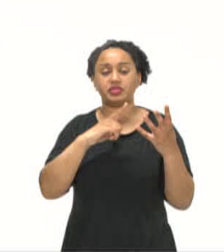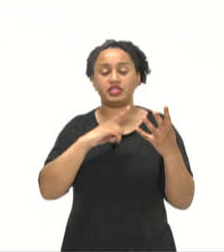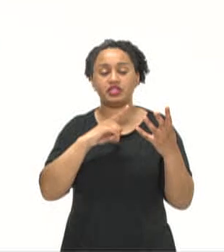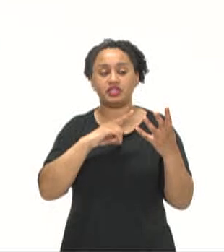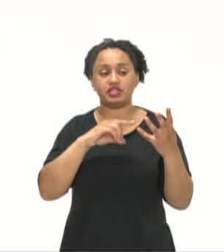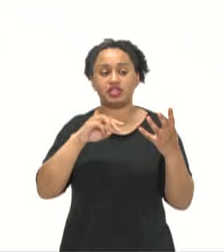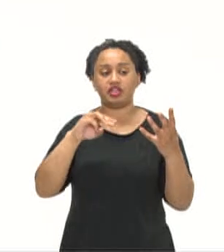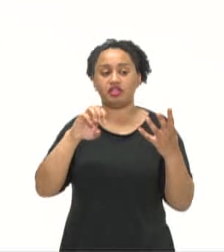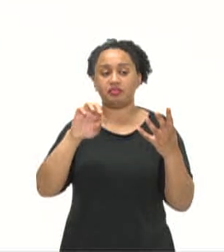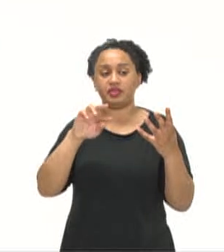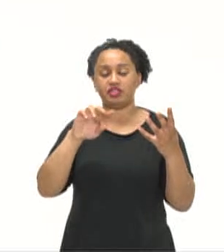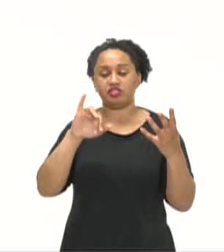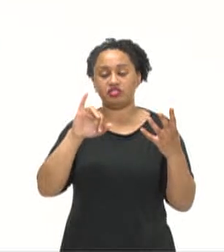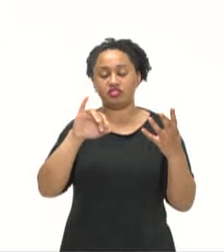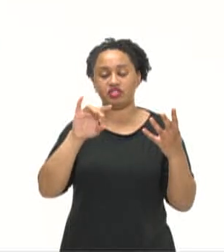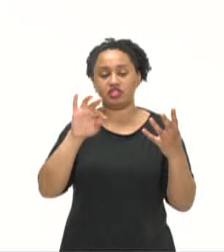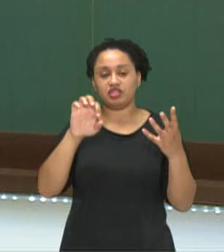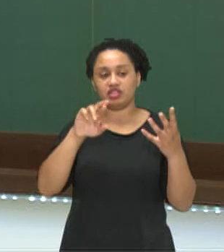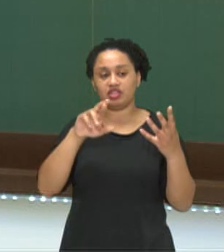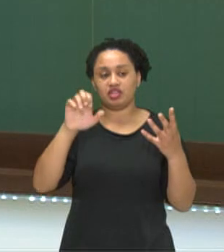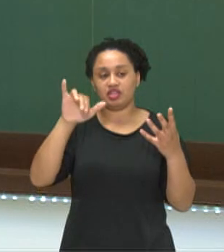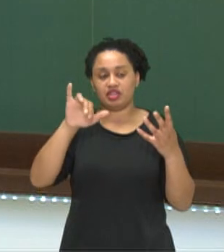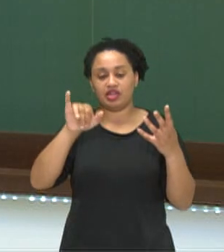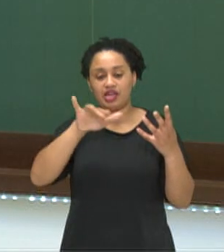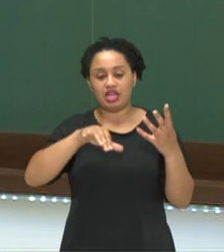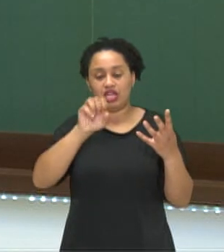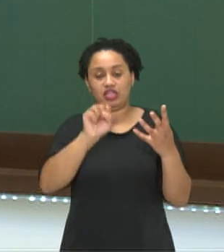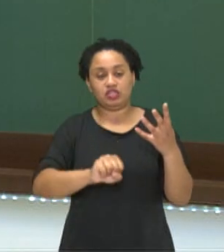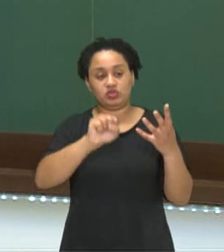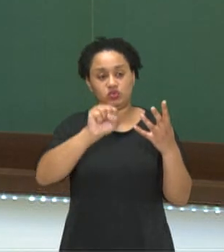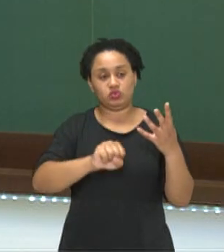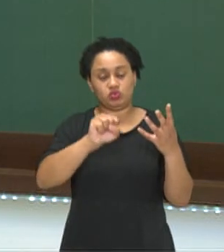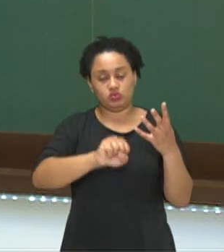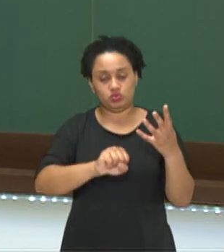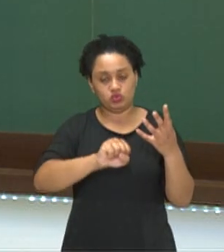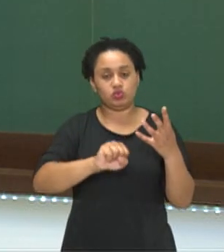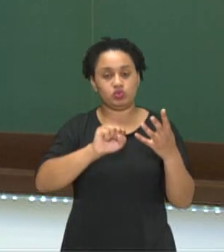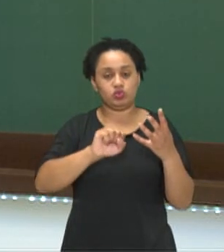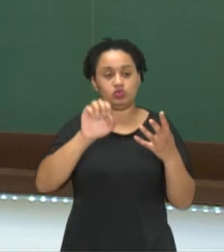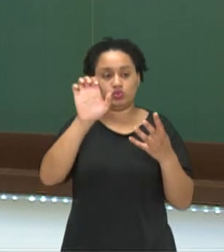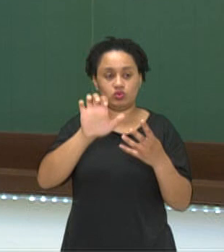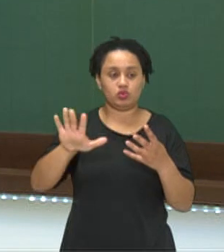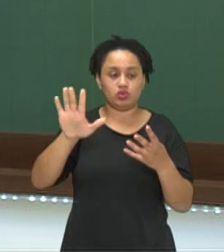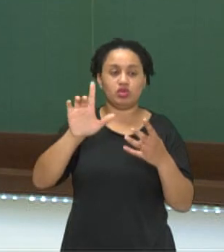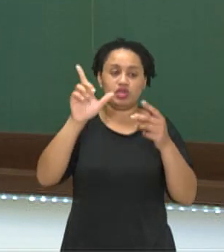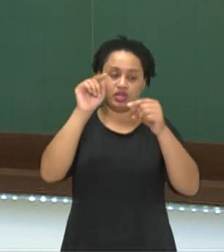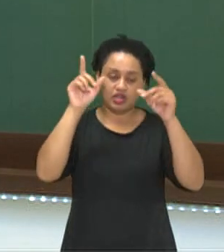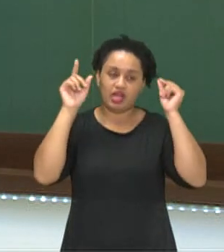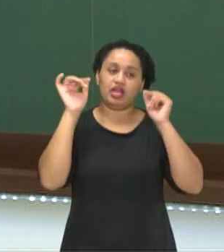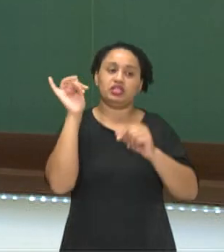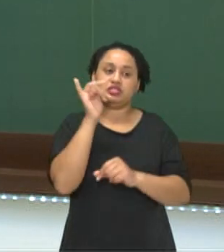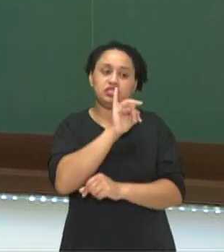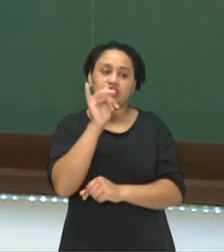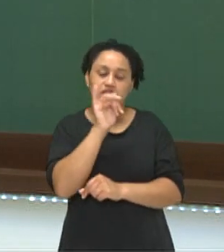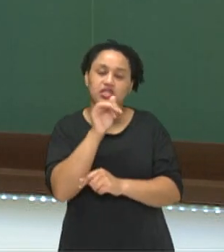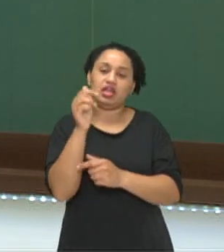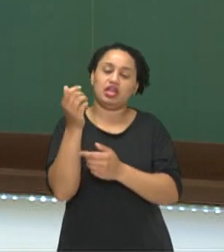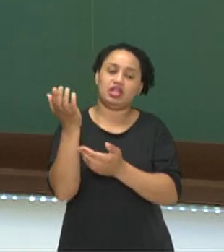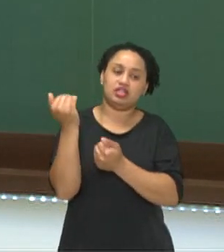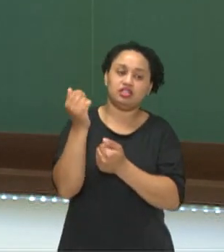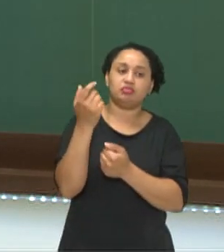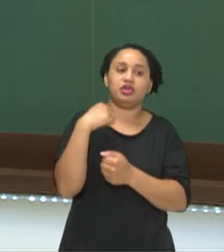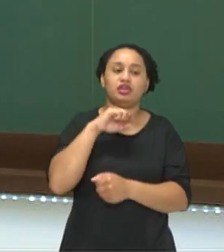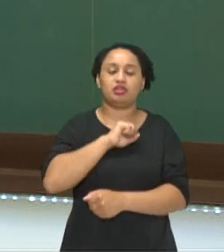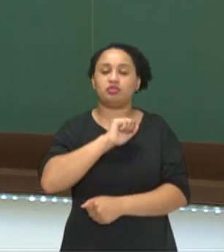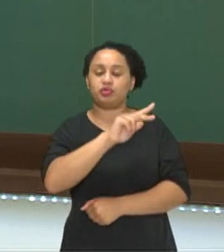Europa Mediterrânea, porção sul do continente europeu. Grécia, Itália, Espanha, Portugal,